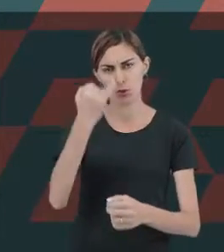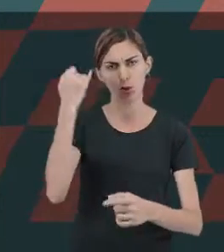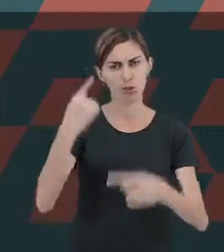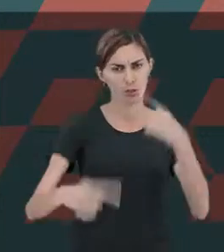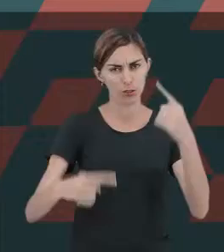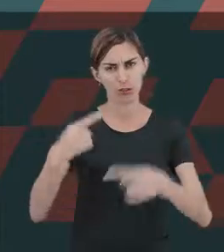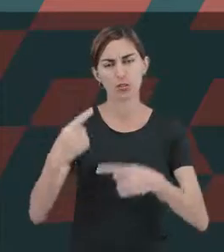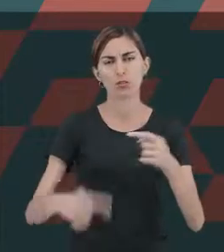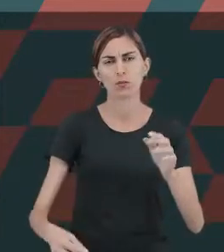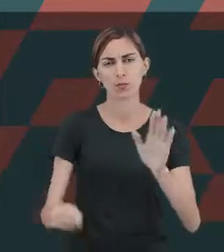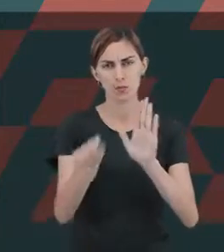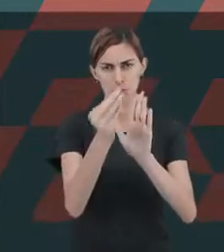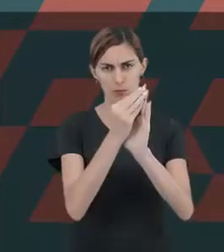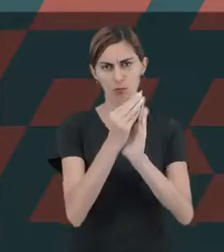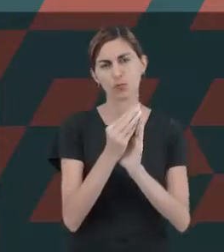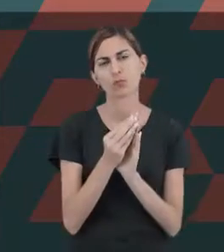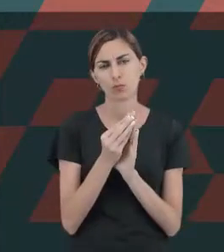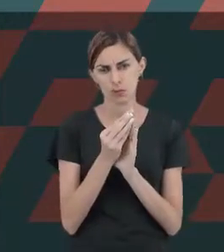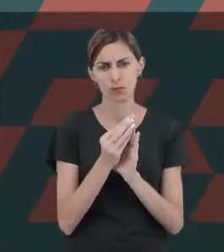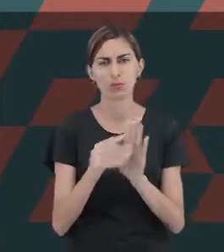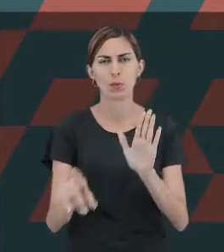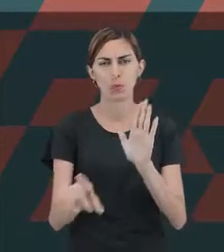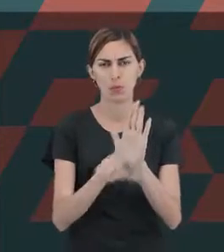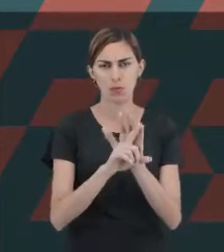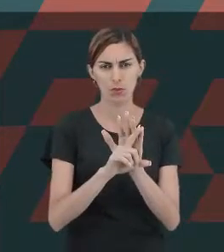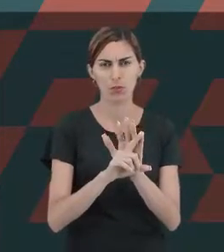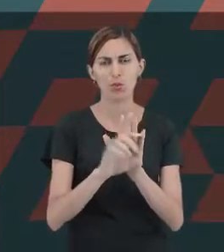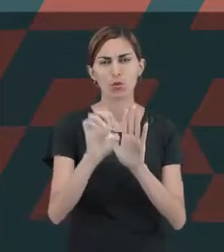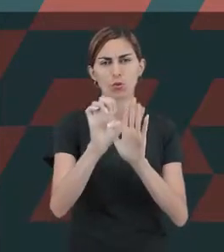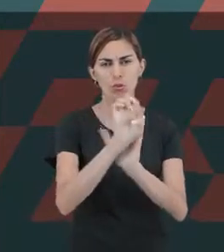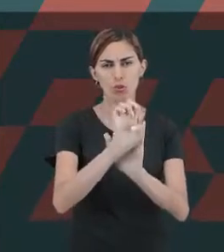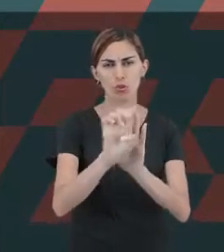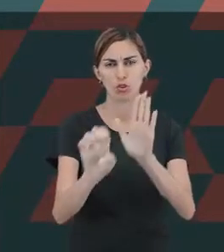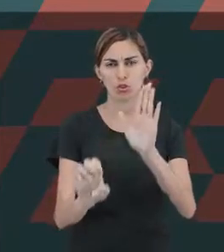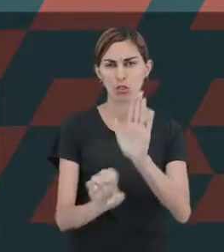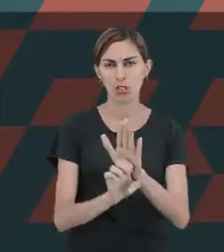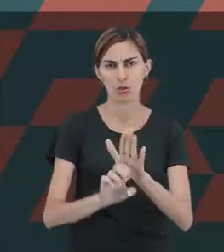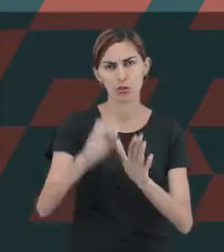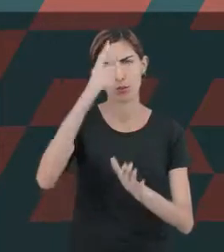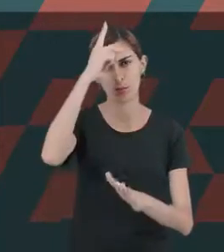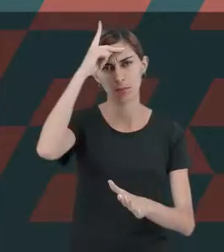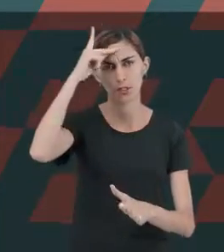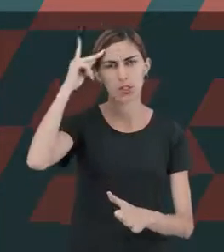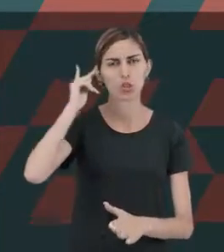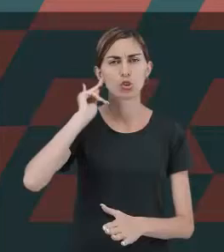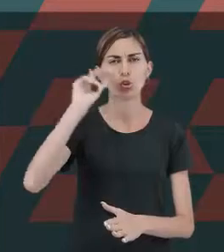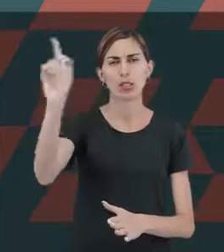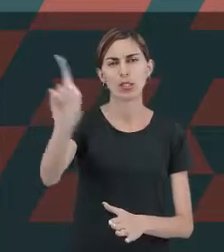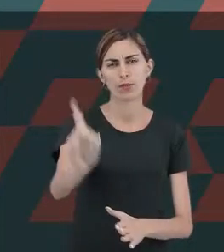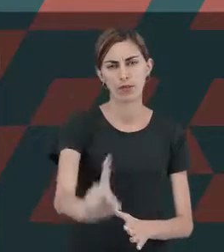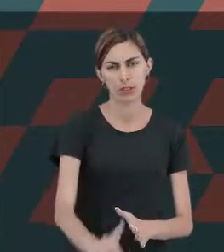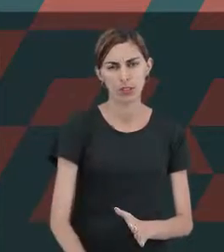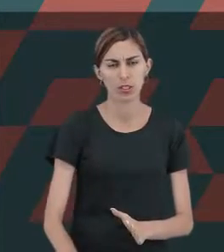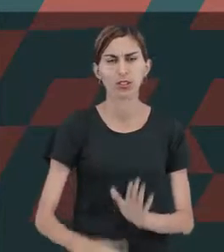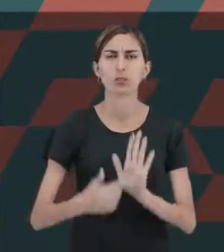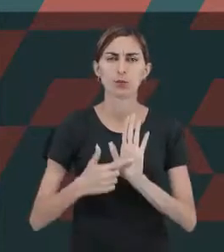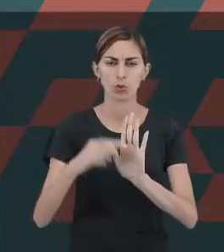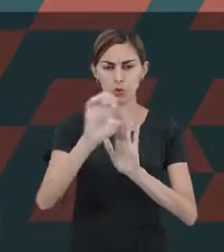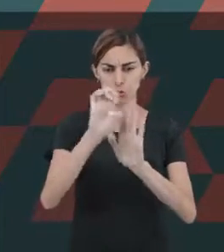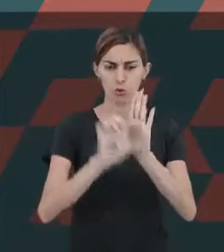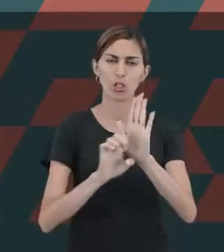é instituído e sancionado o Estatuto da Pessoa com Deficiência. E aí ele traz já